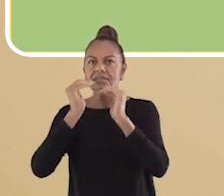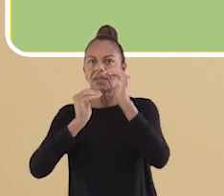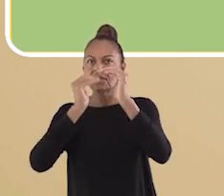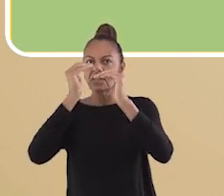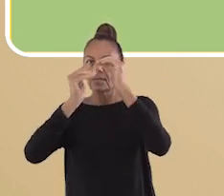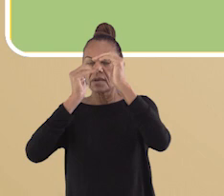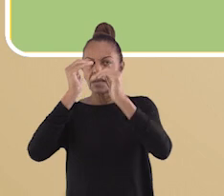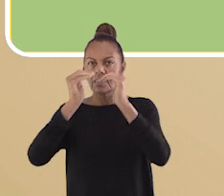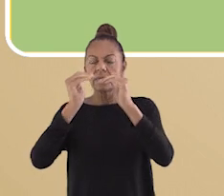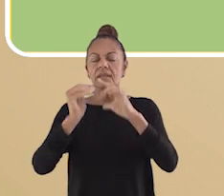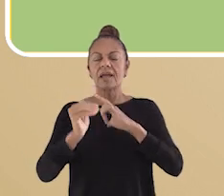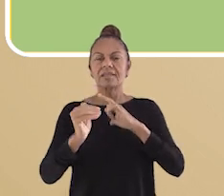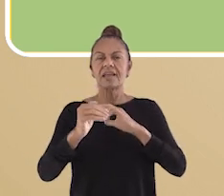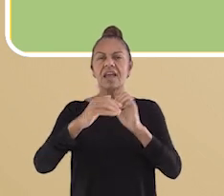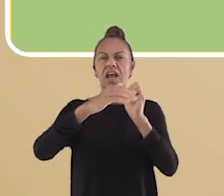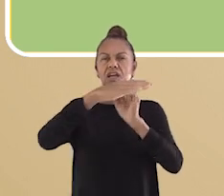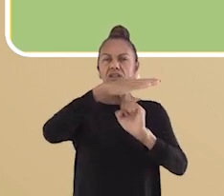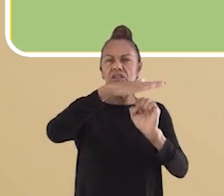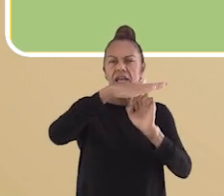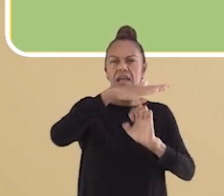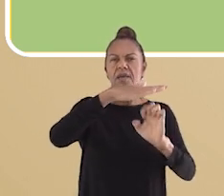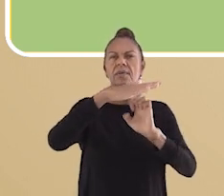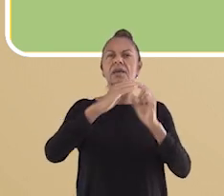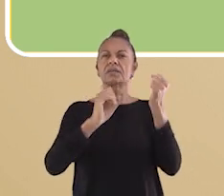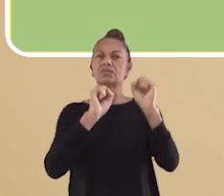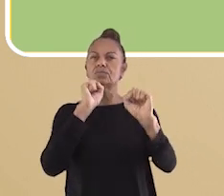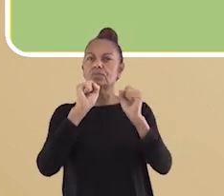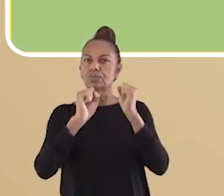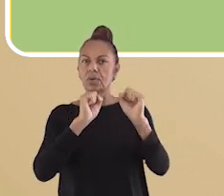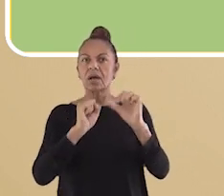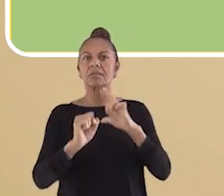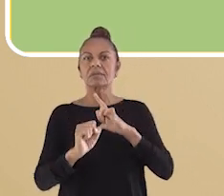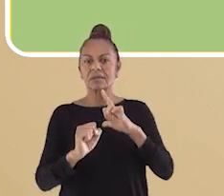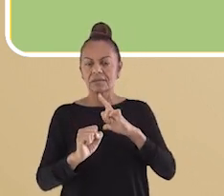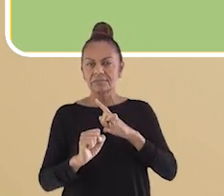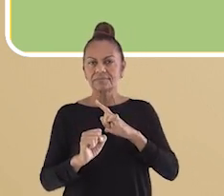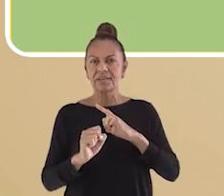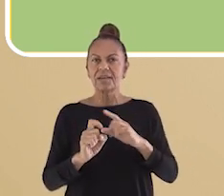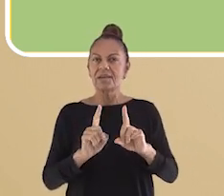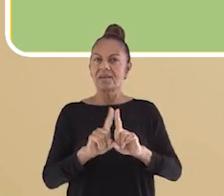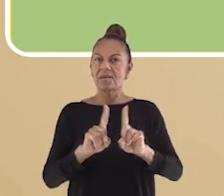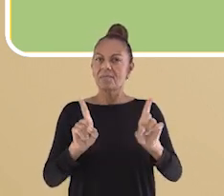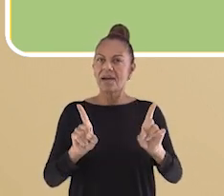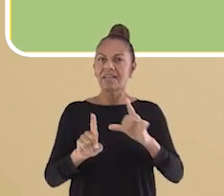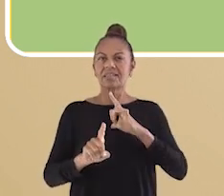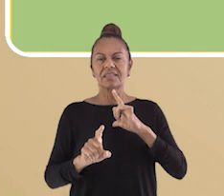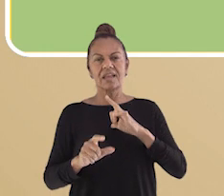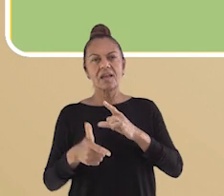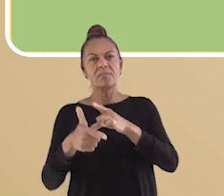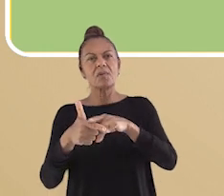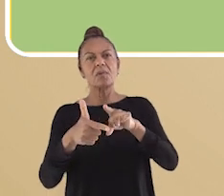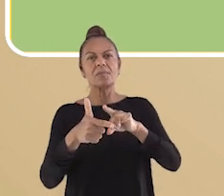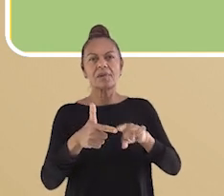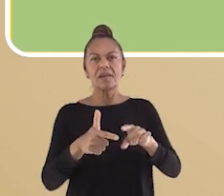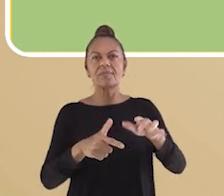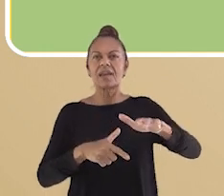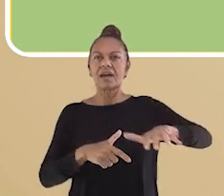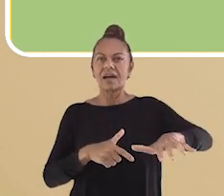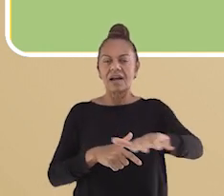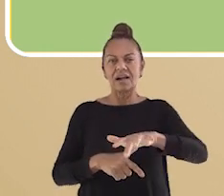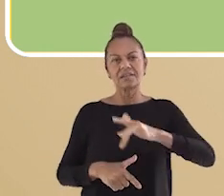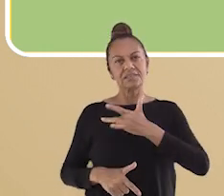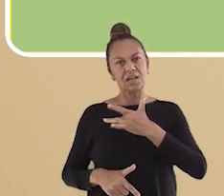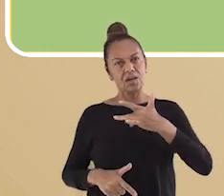desenvolvimento, com um alto índice de industrialização e desenvolvimento econômico, mas que apresentam problemas